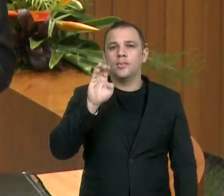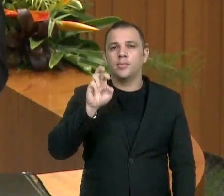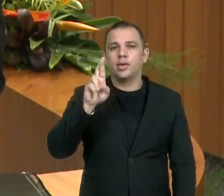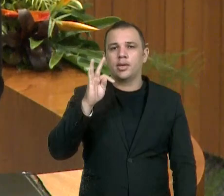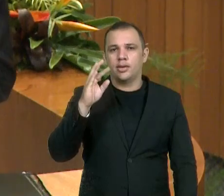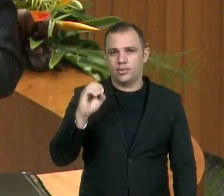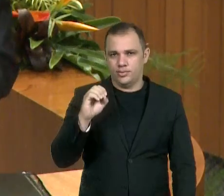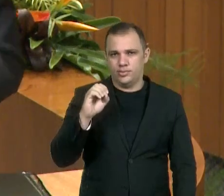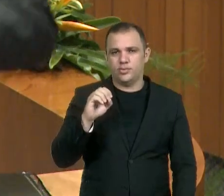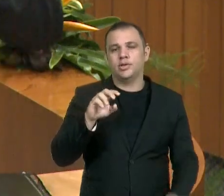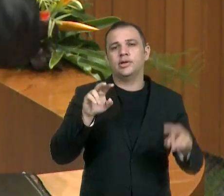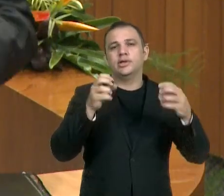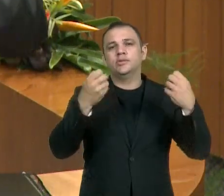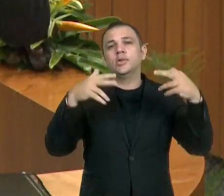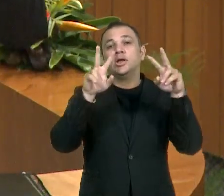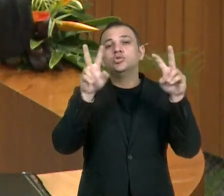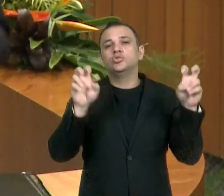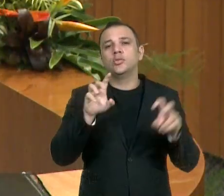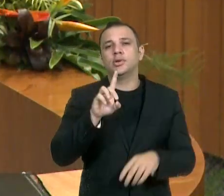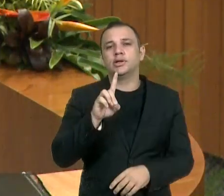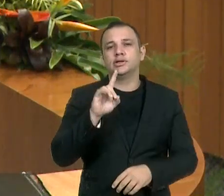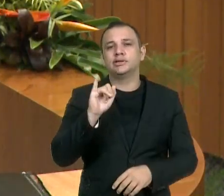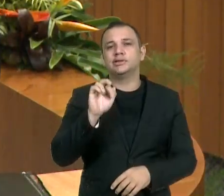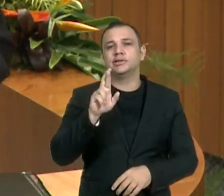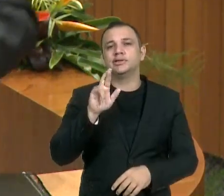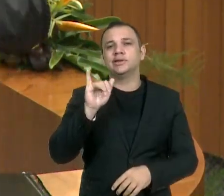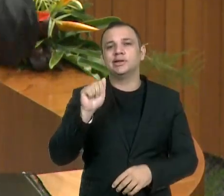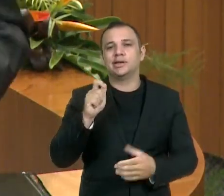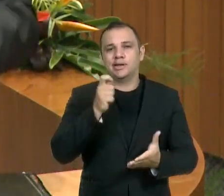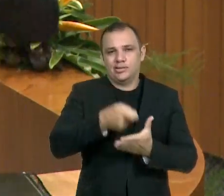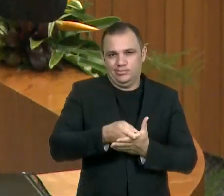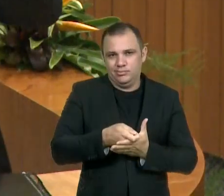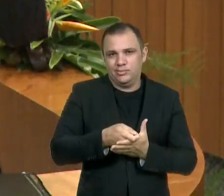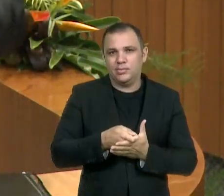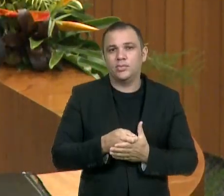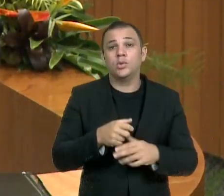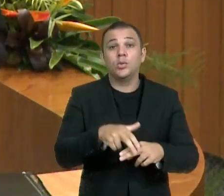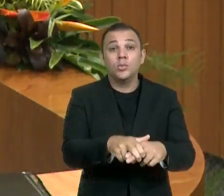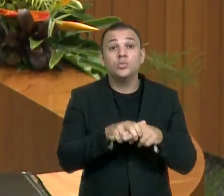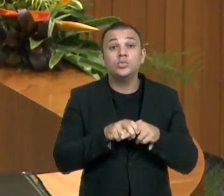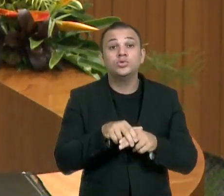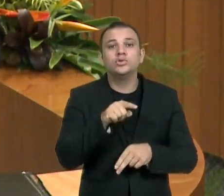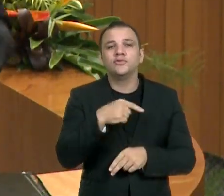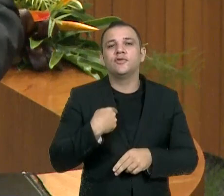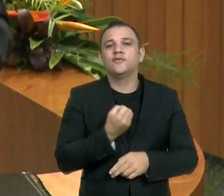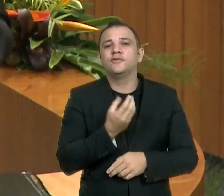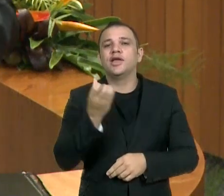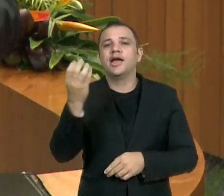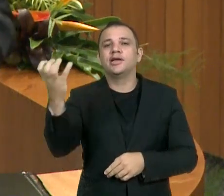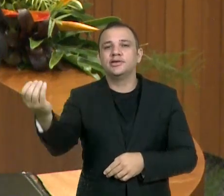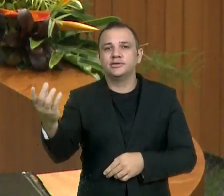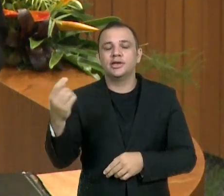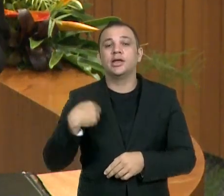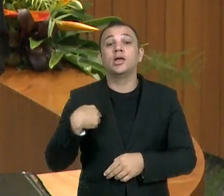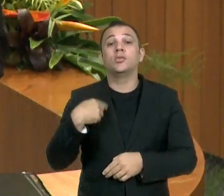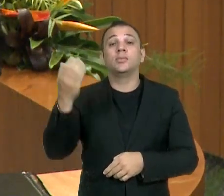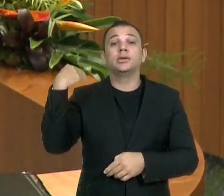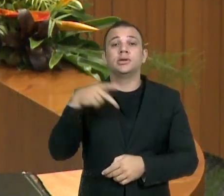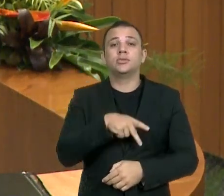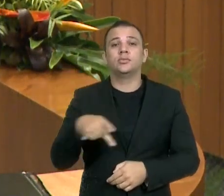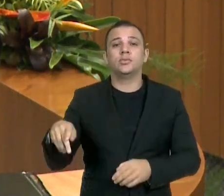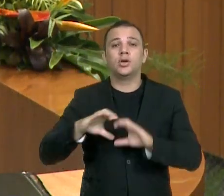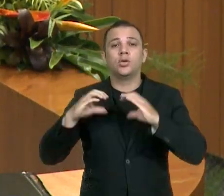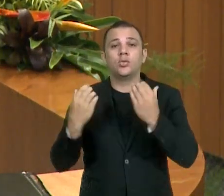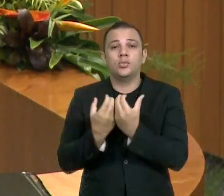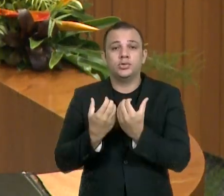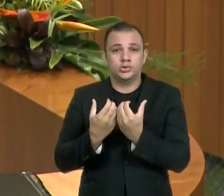condição de presidente da Comissão de Turismo do Maranhão, pedida ano passado ainda, não fiz a viagem no ano passado, porque